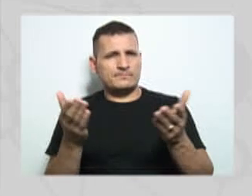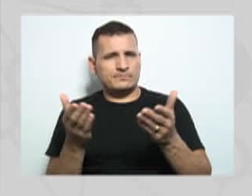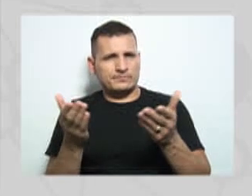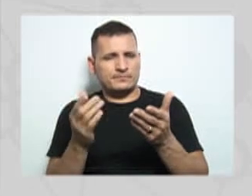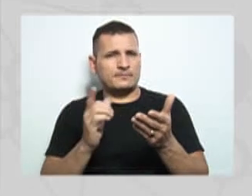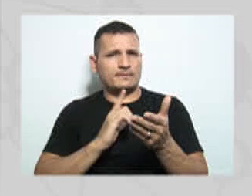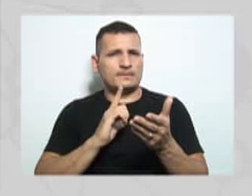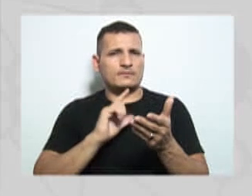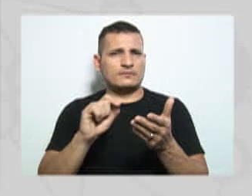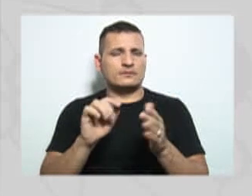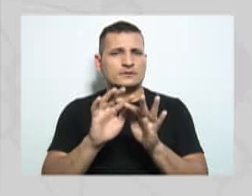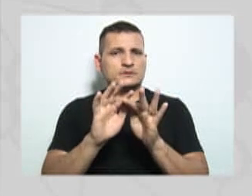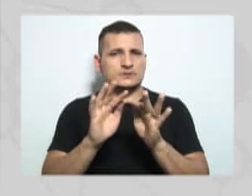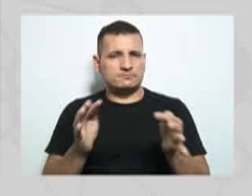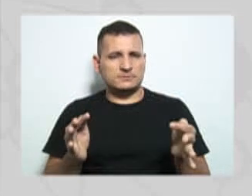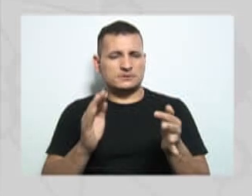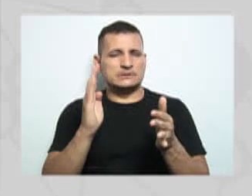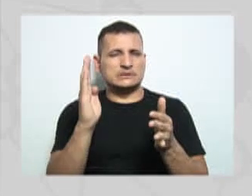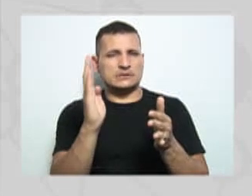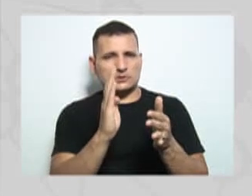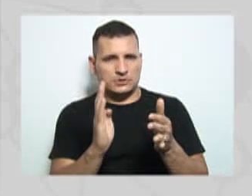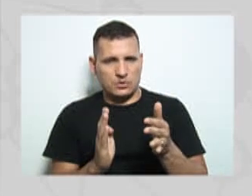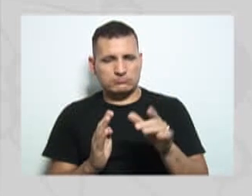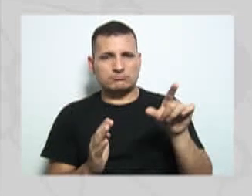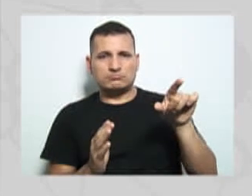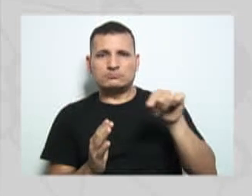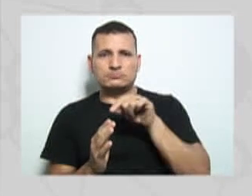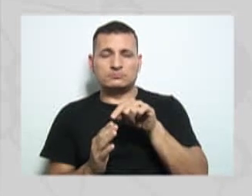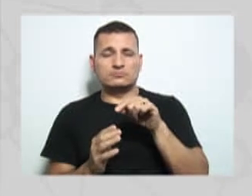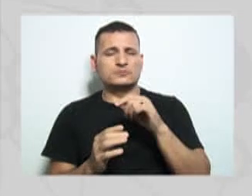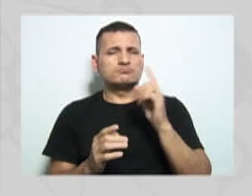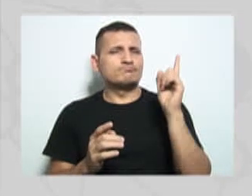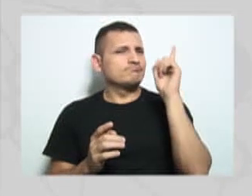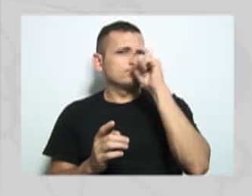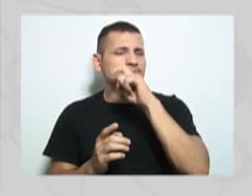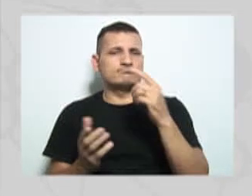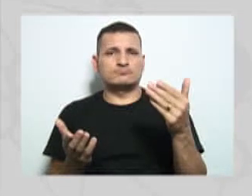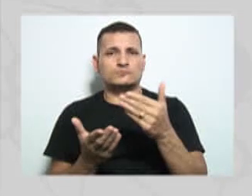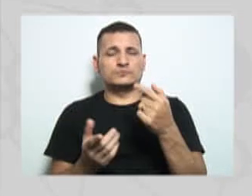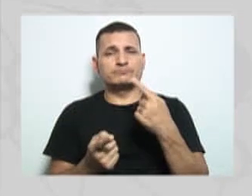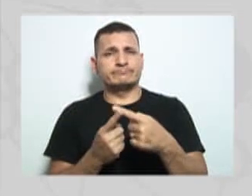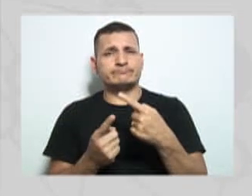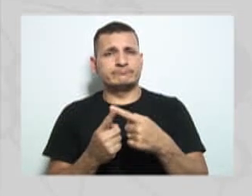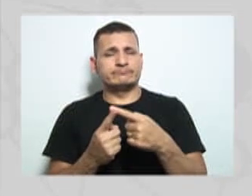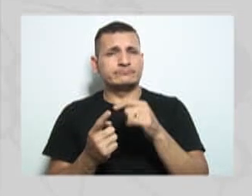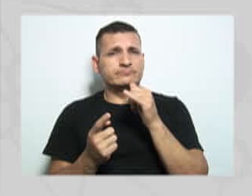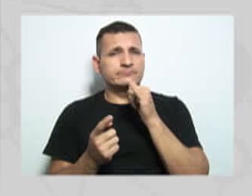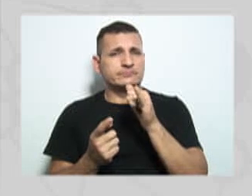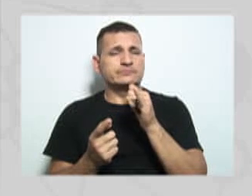cooperativa que seja Simples Nacional, por conta que seja de consumo.